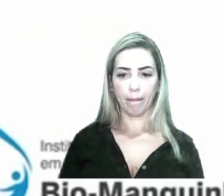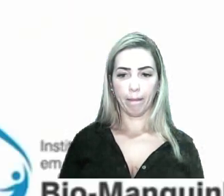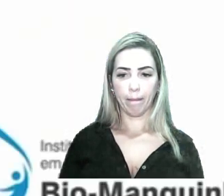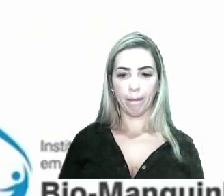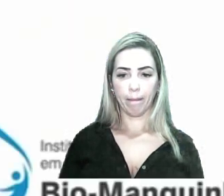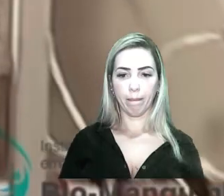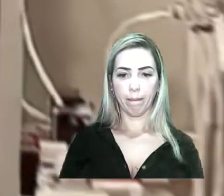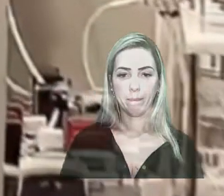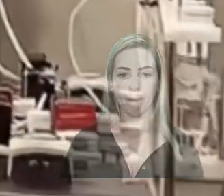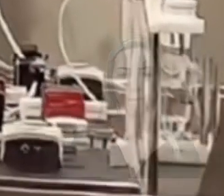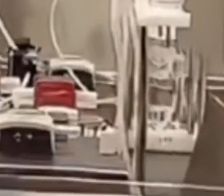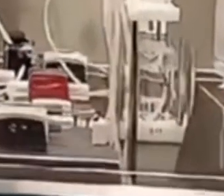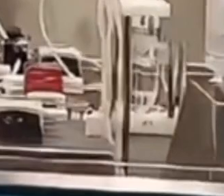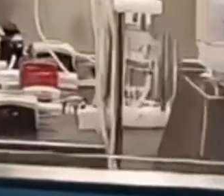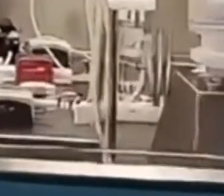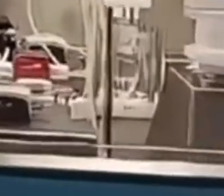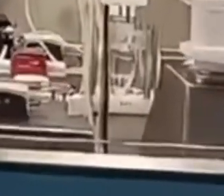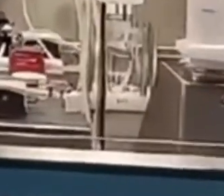Eu não sei se...